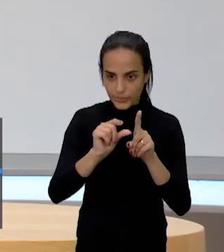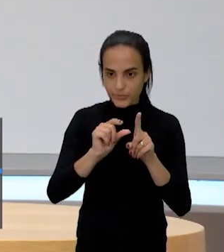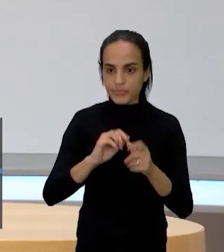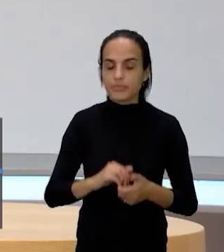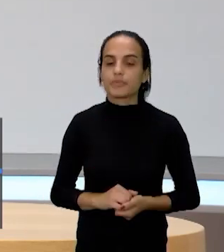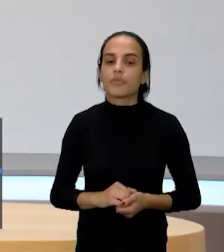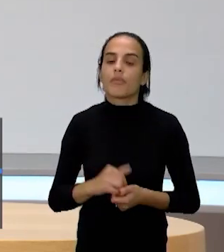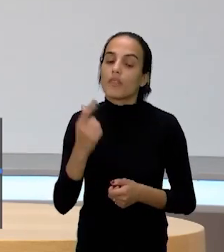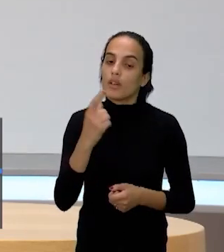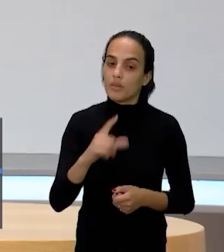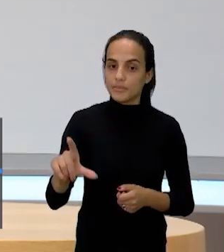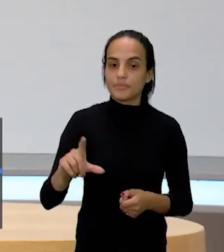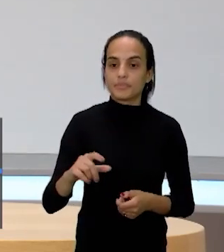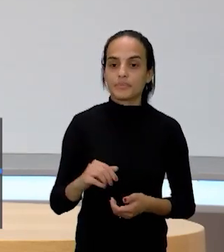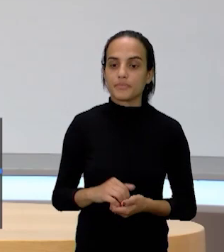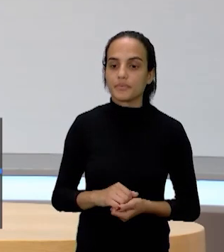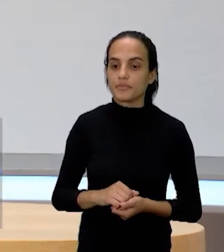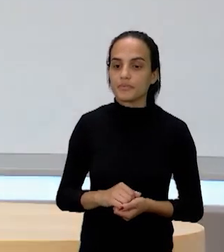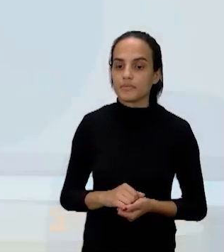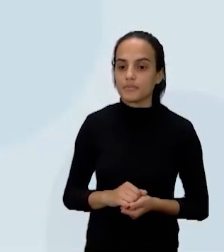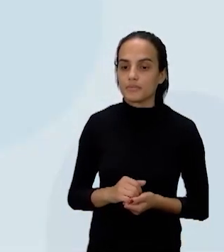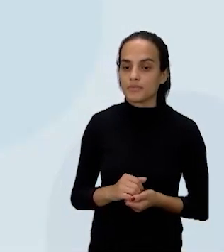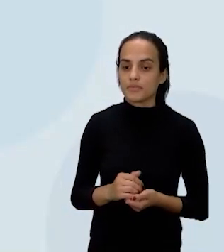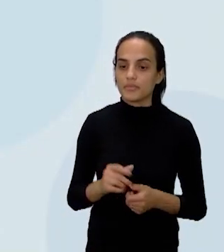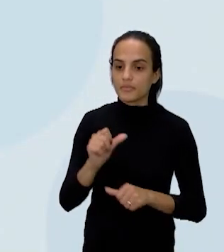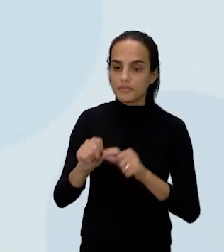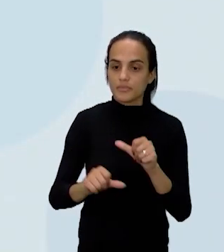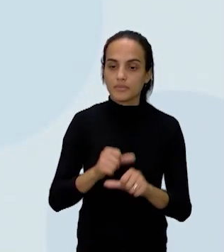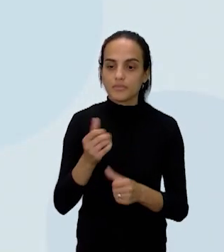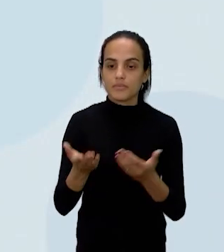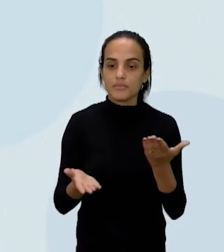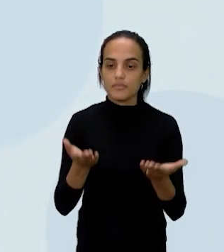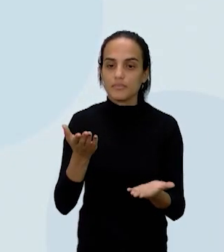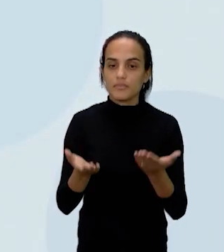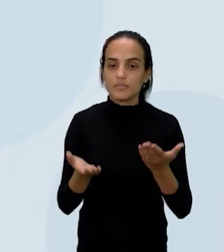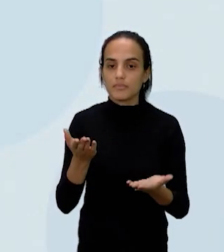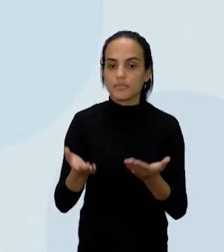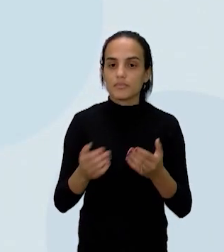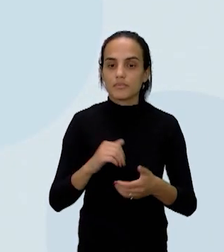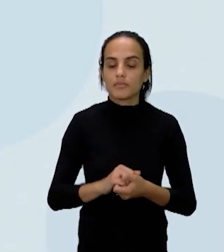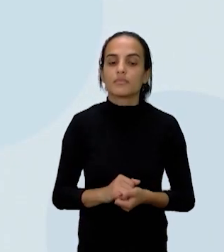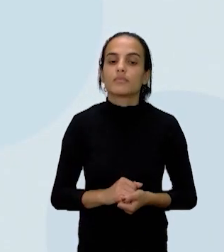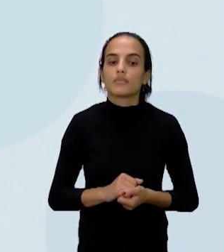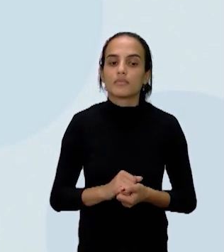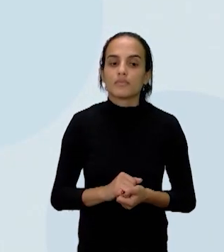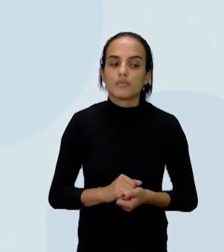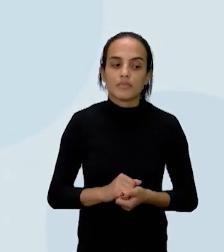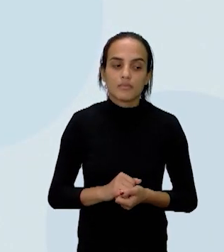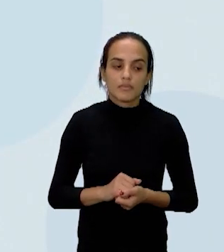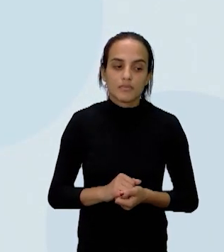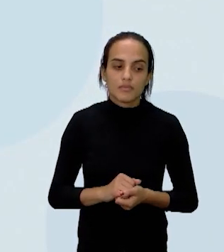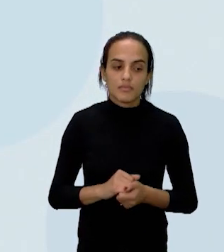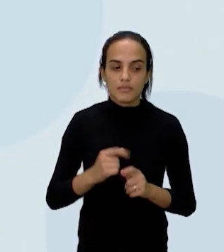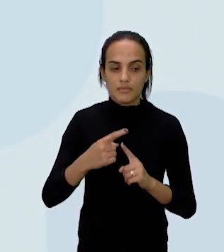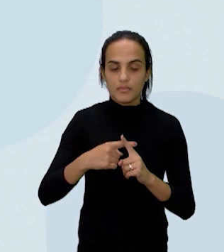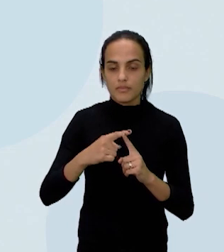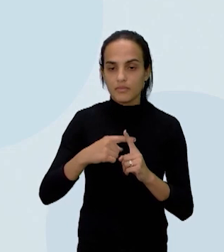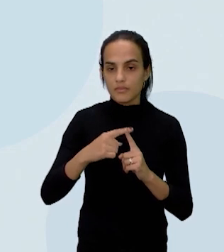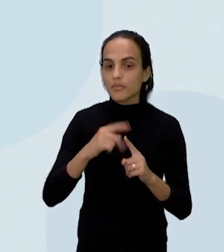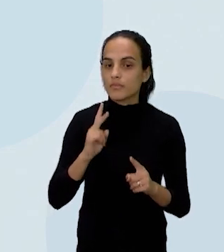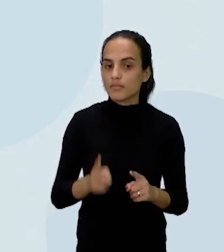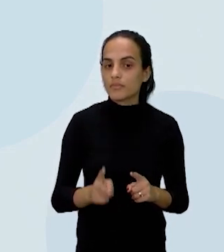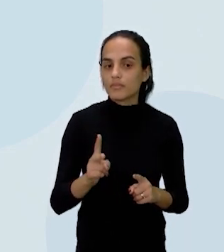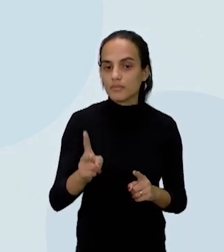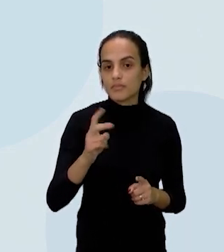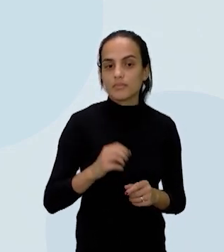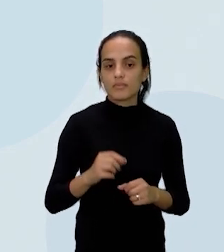Outro fator que altera o equilíbrio químico, pressão. Quando aumentamos a pressão sobre o sistema, o volume diminui e